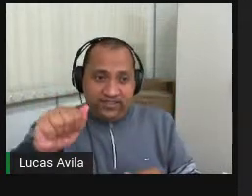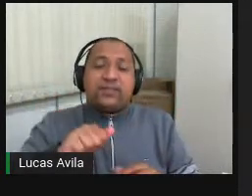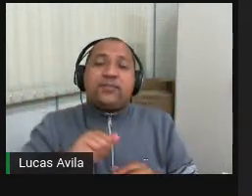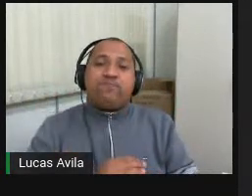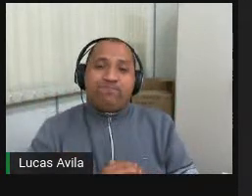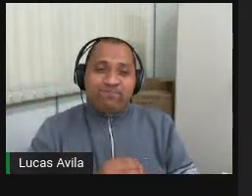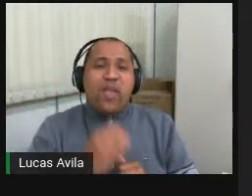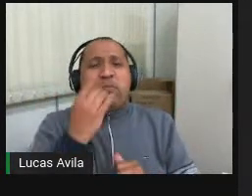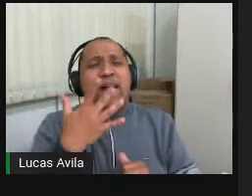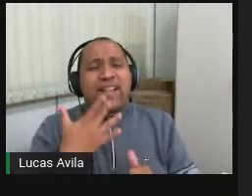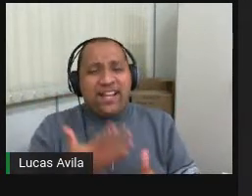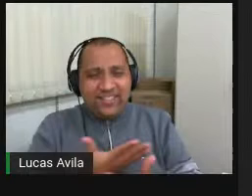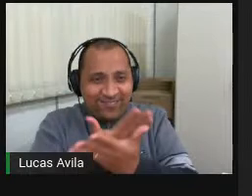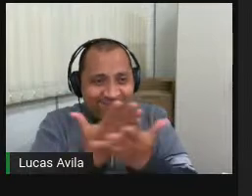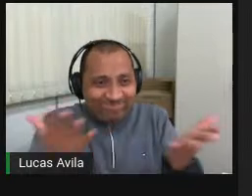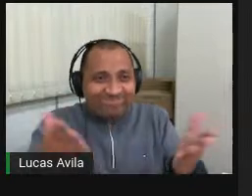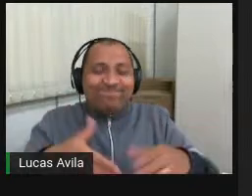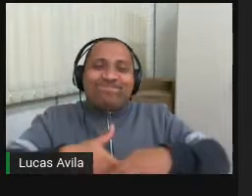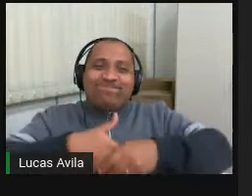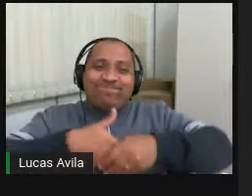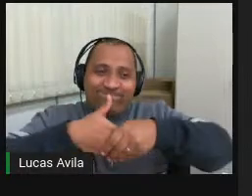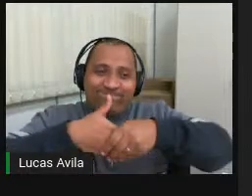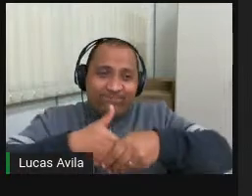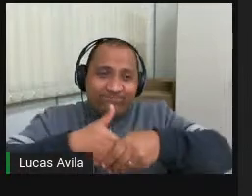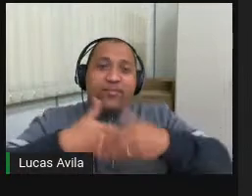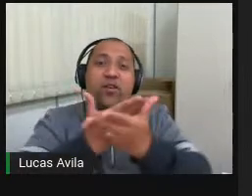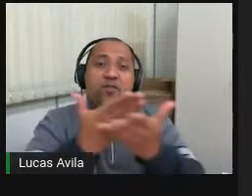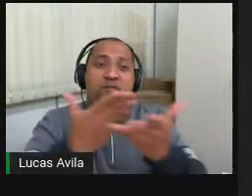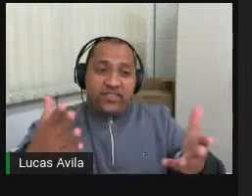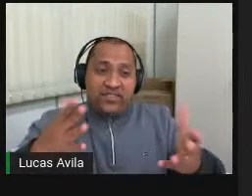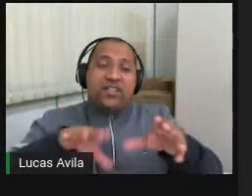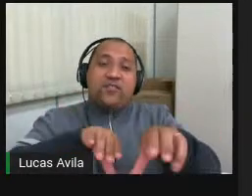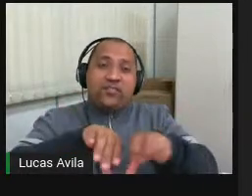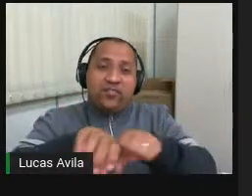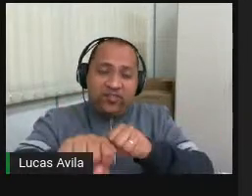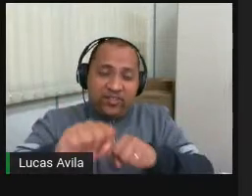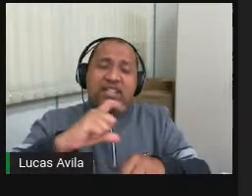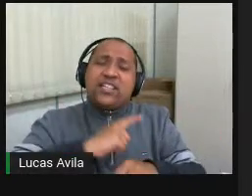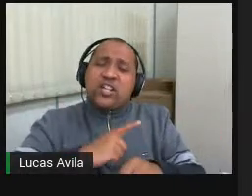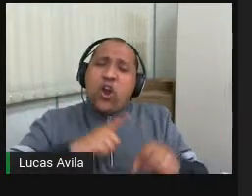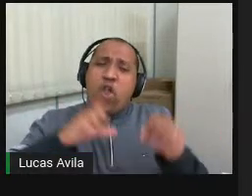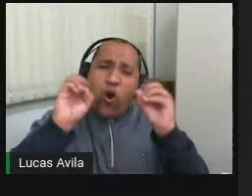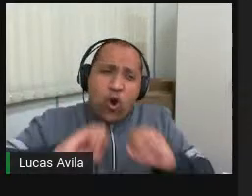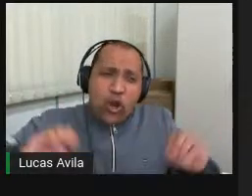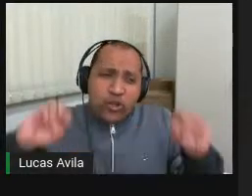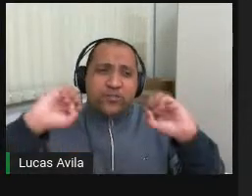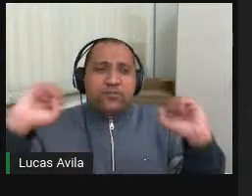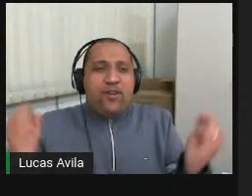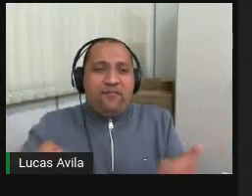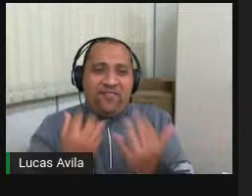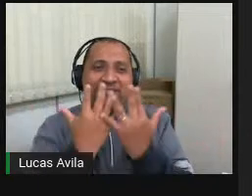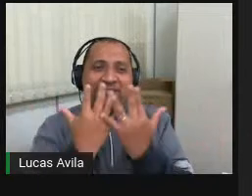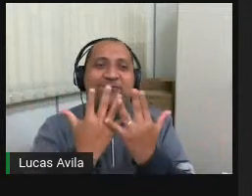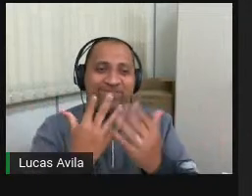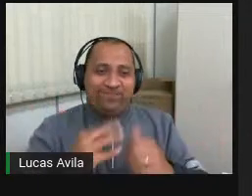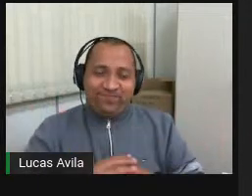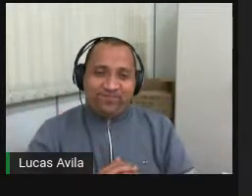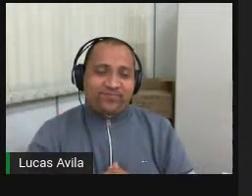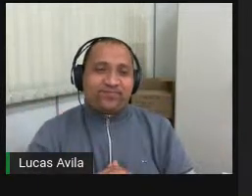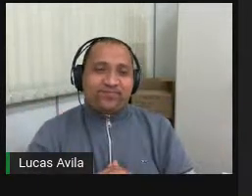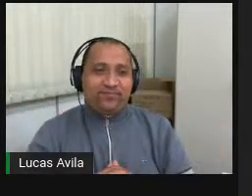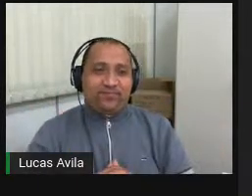todos e meus cumprimentos aos formandos e que tenhamos um excelente evento.